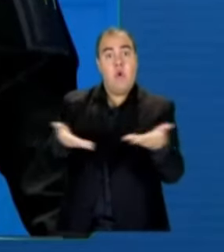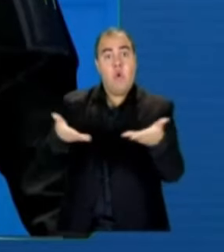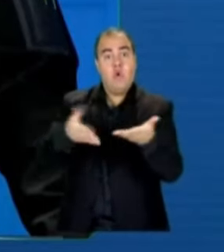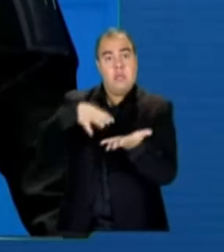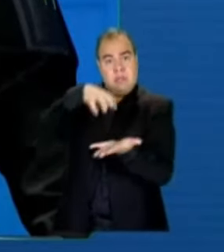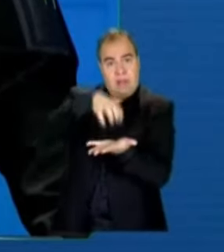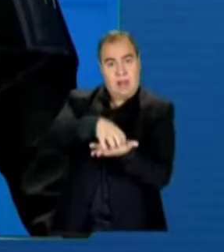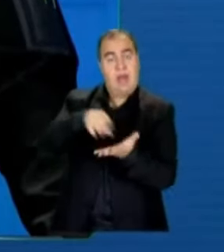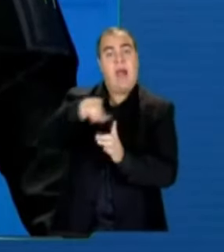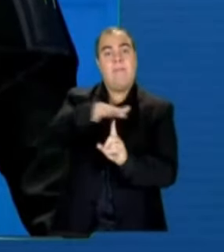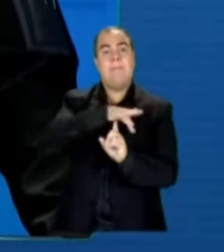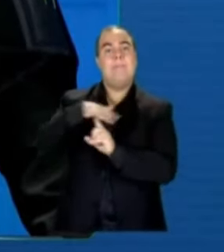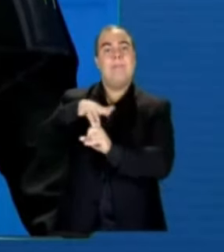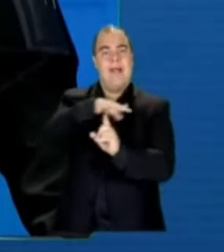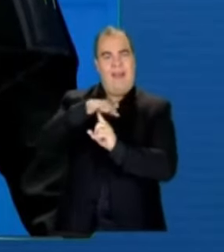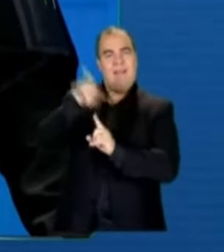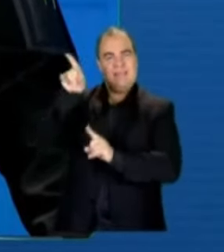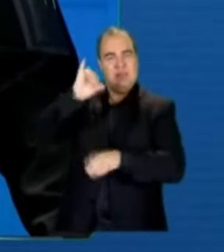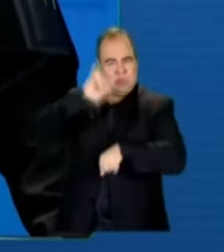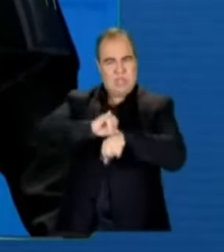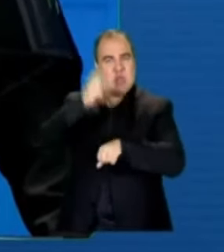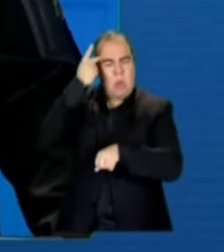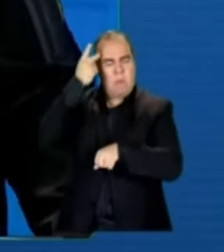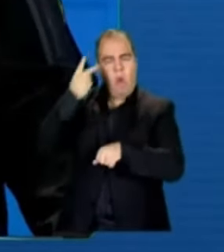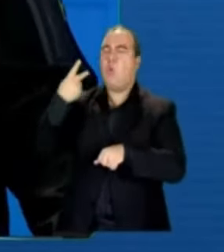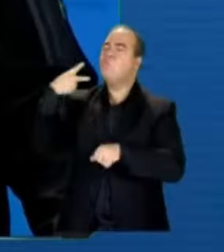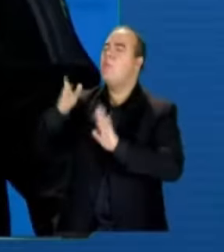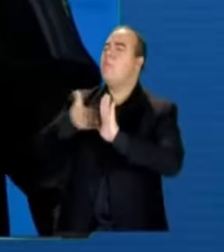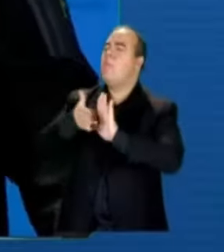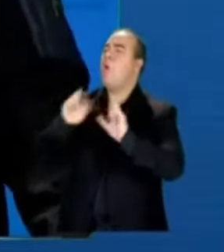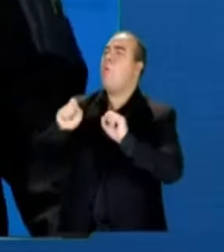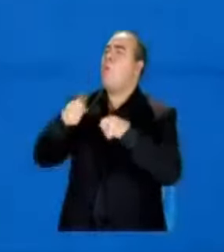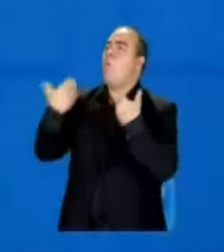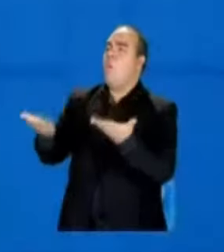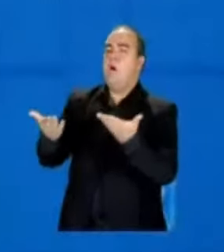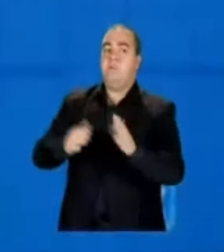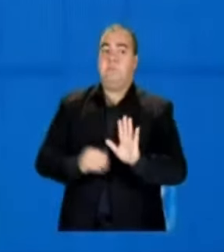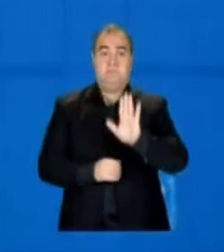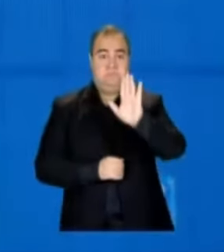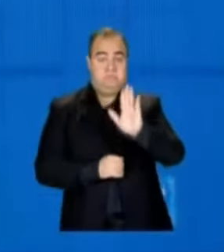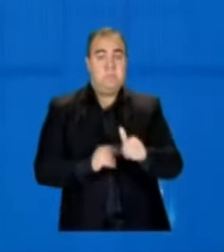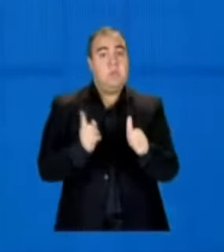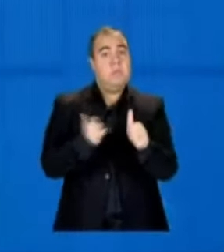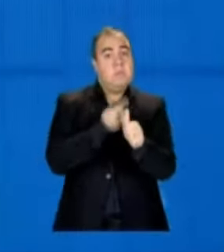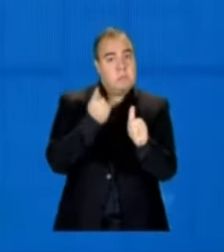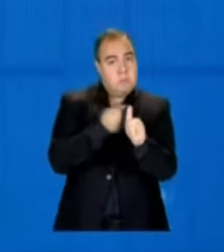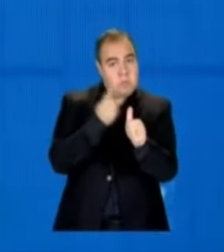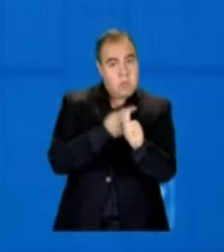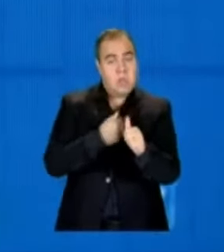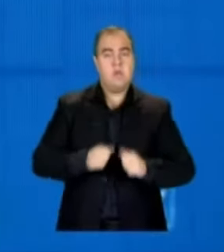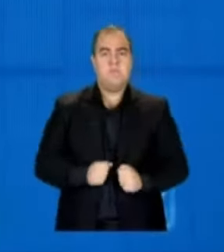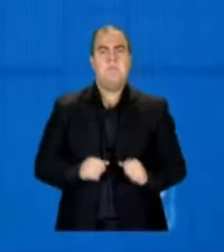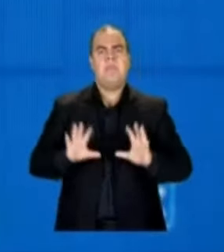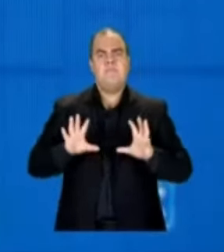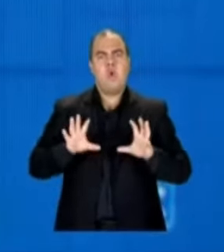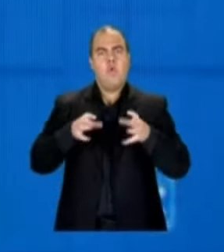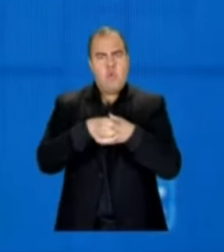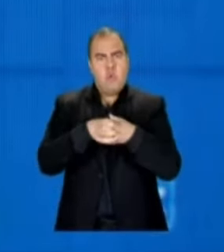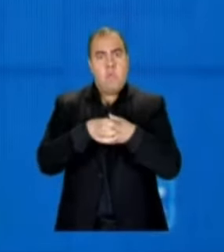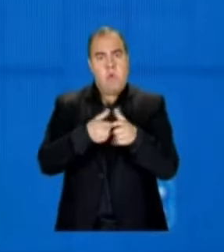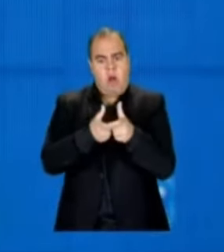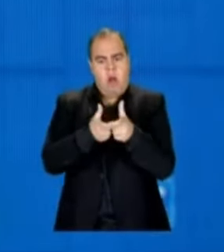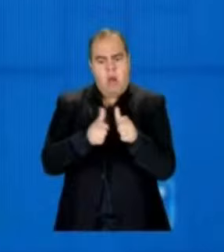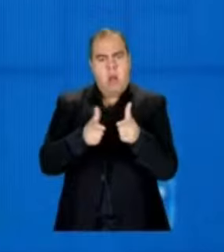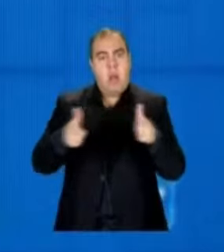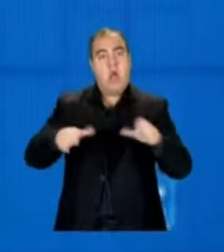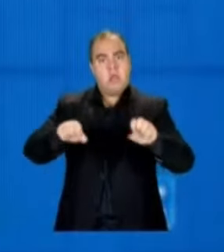rosevelt eu queria saber qual é a sua proposta para esse tema primeiro aumentar essas Patrulhas que são fundamentais